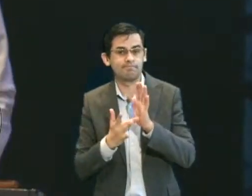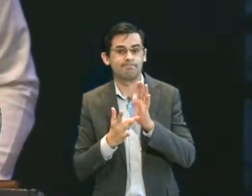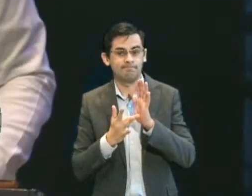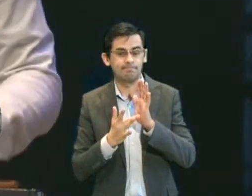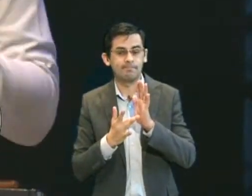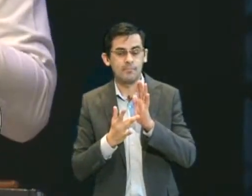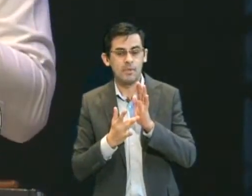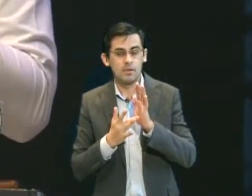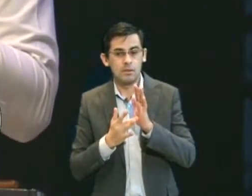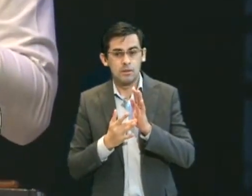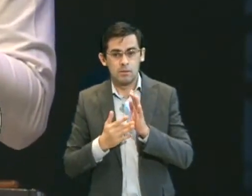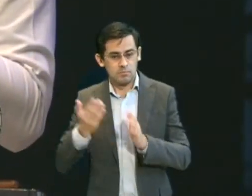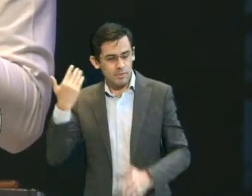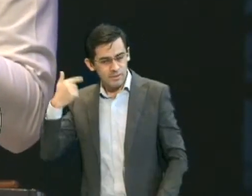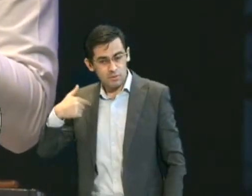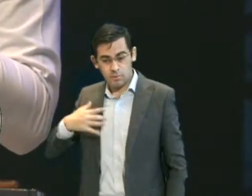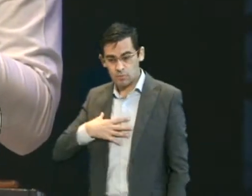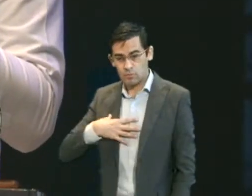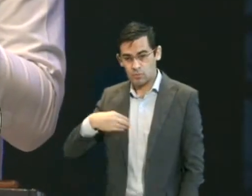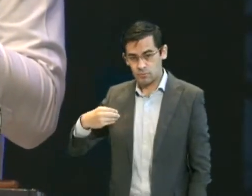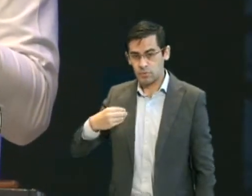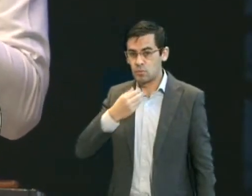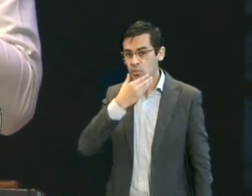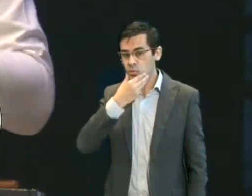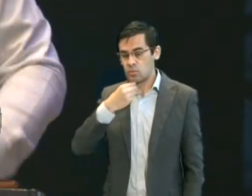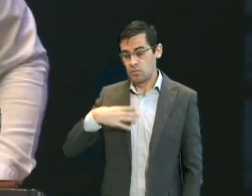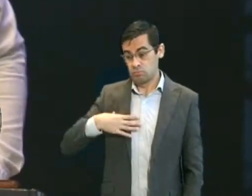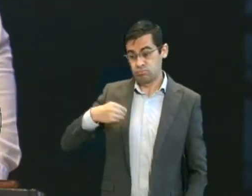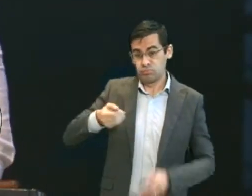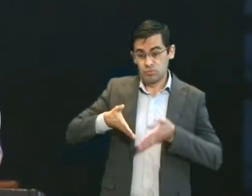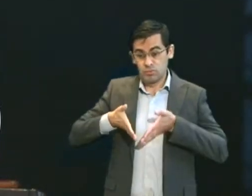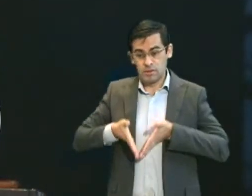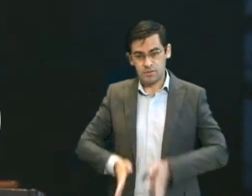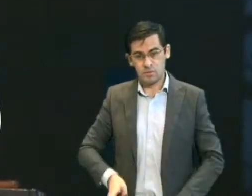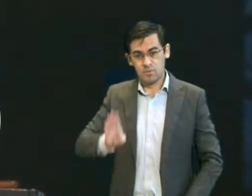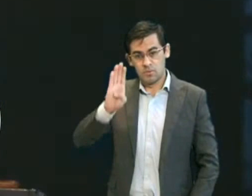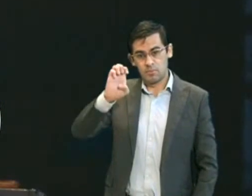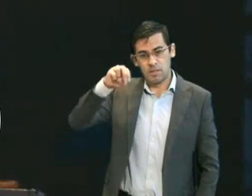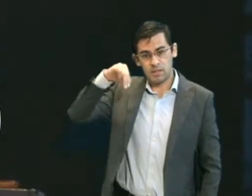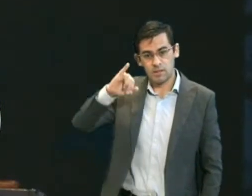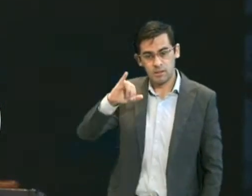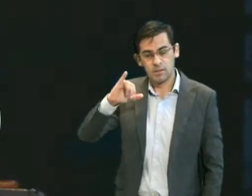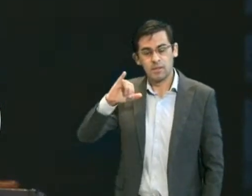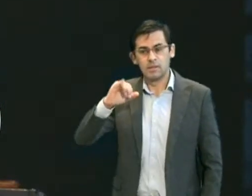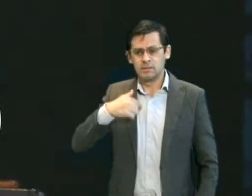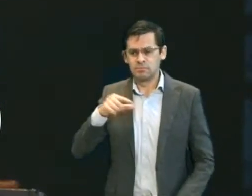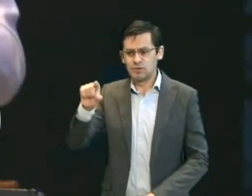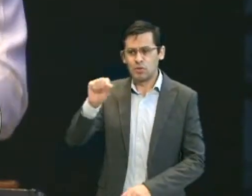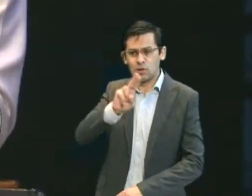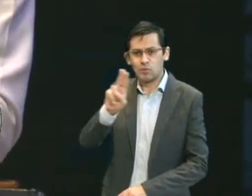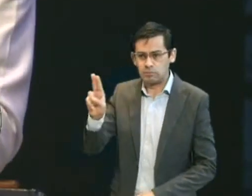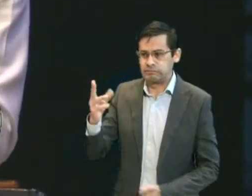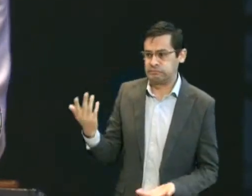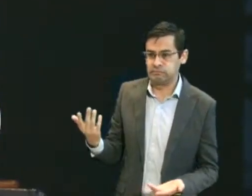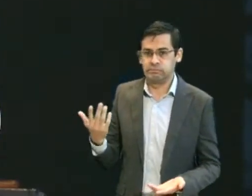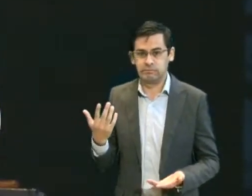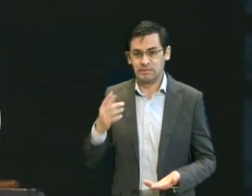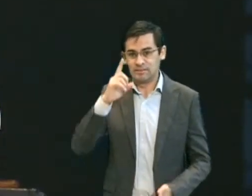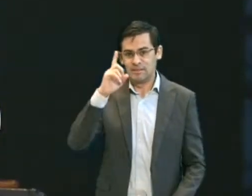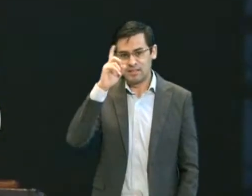Quando o meu filho nasceu, o Benício, escolher nome de filho é um desafio,